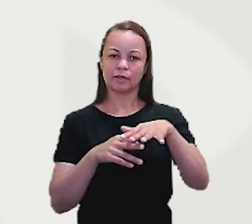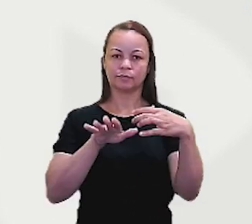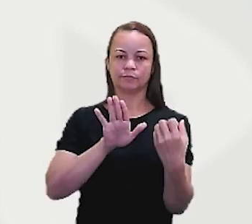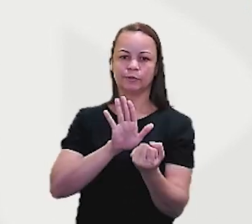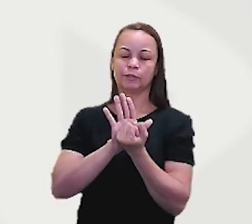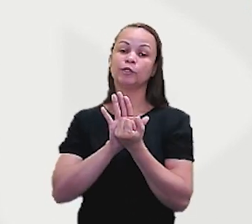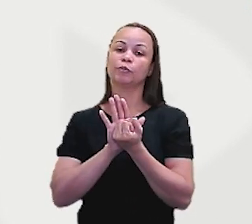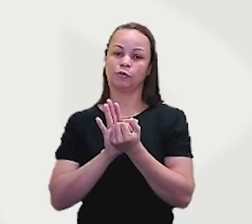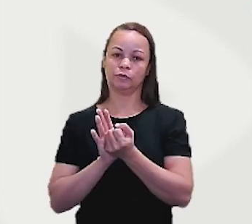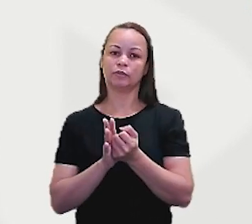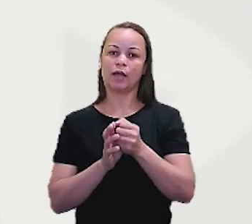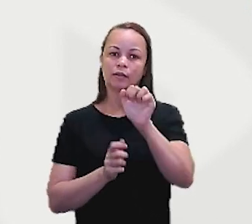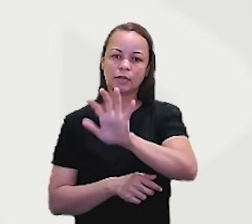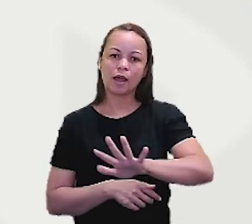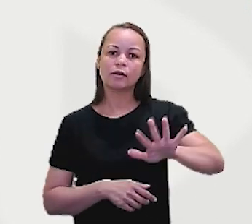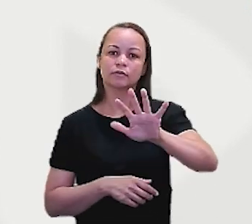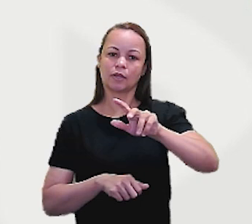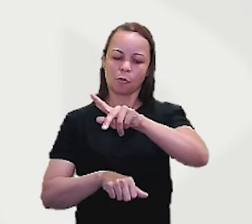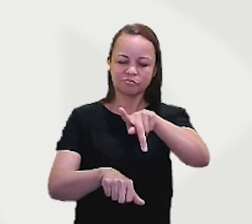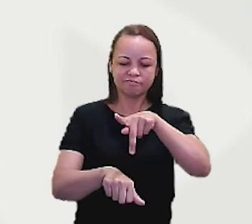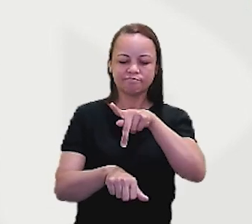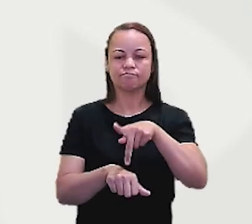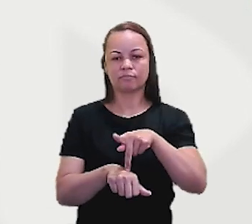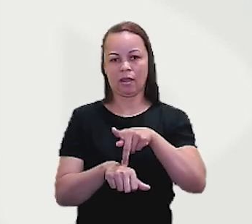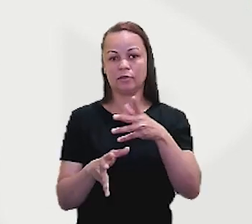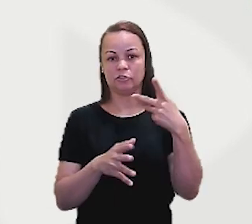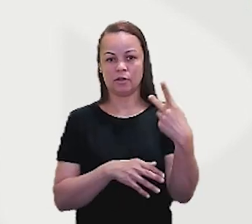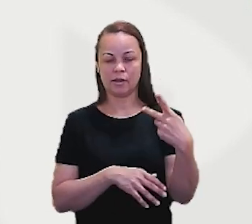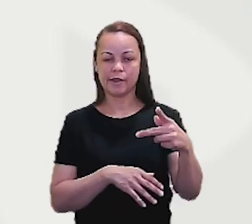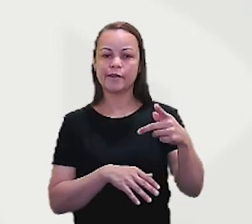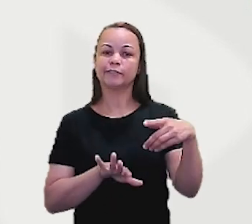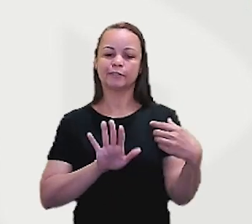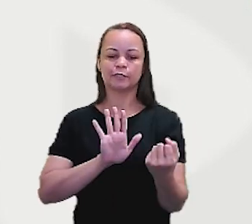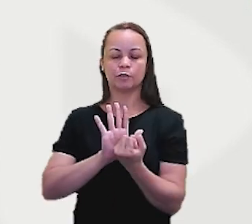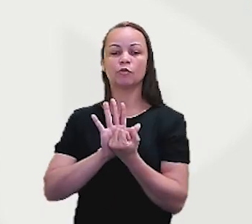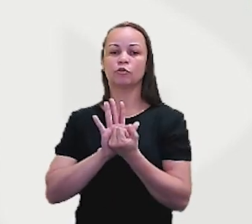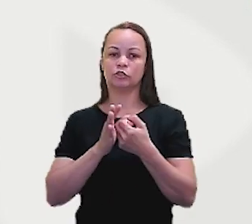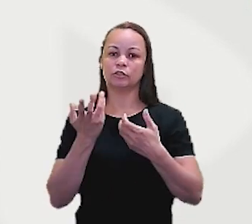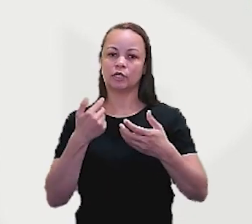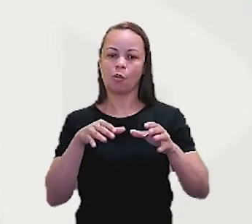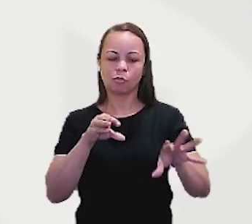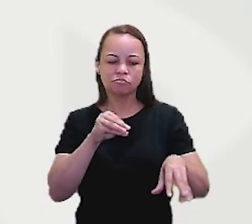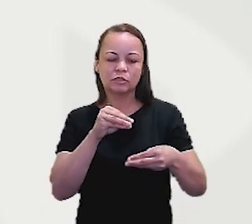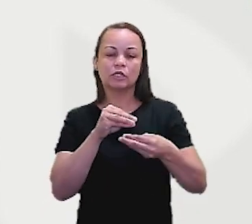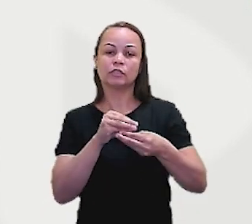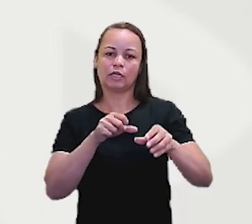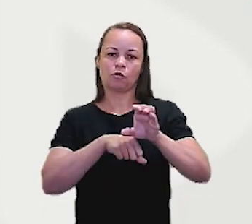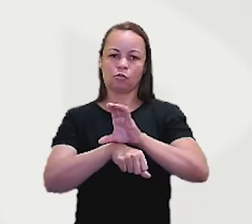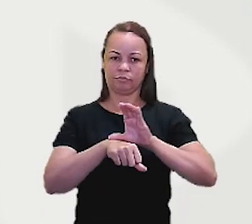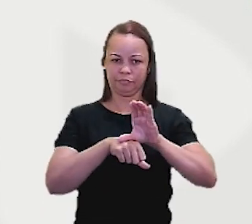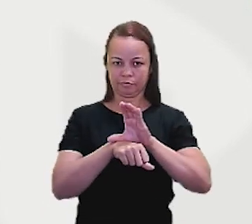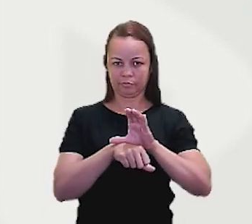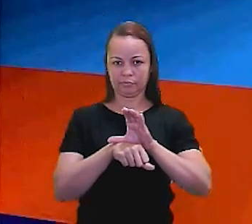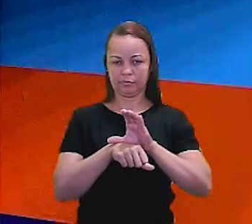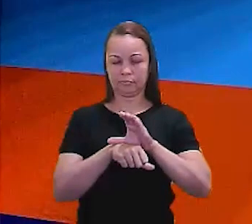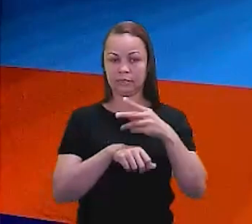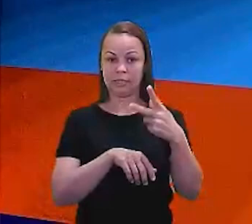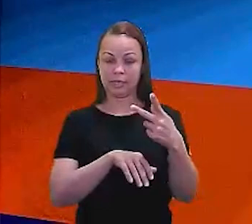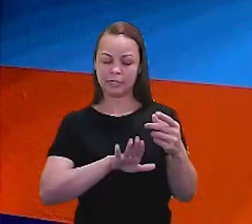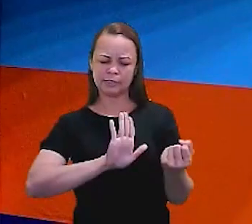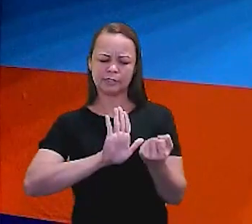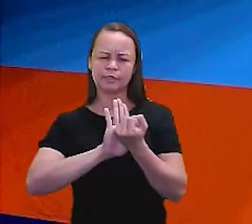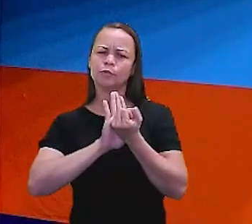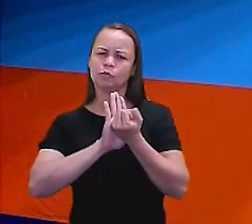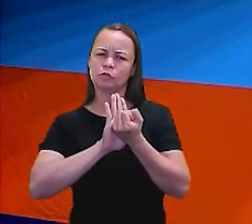simbolizar nossa nação. Esses símbolos estão definidos em nossa Constituição. Os símbolos são protegidos por